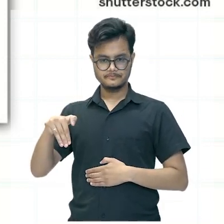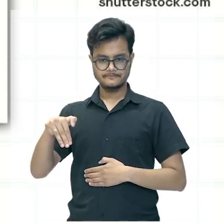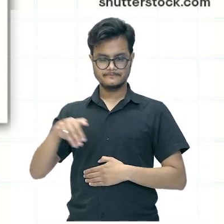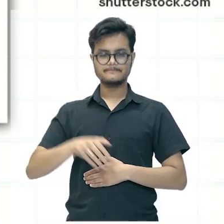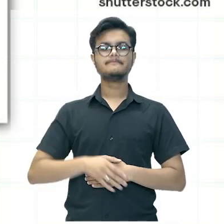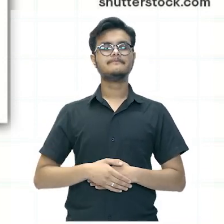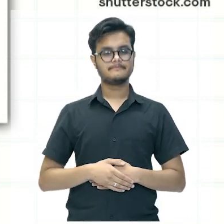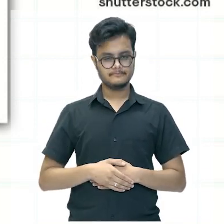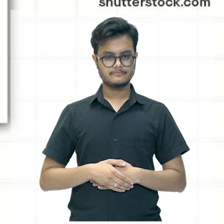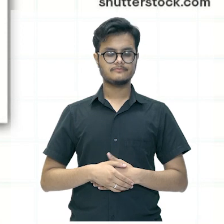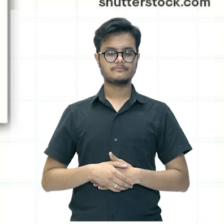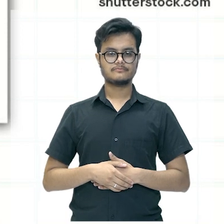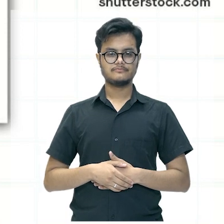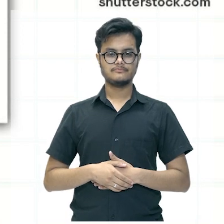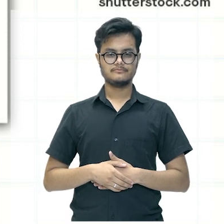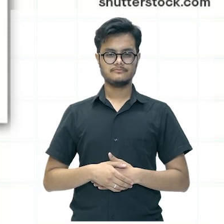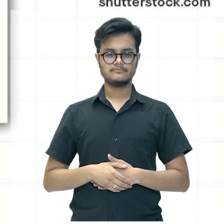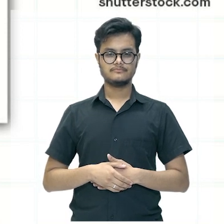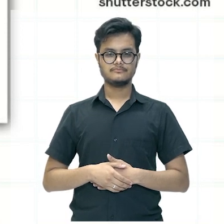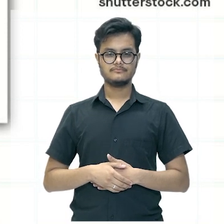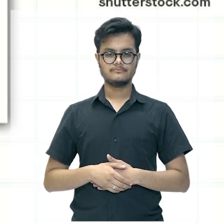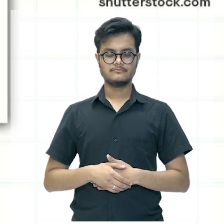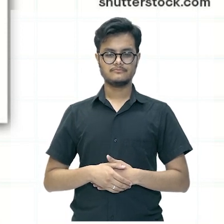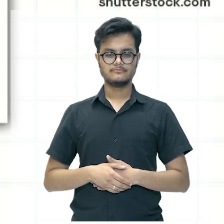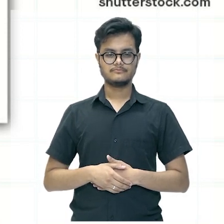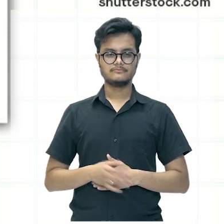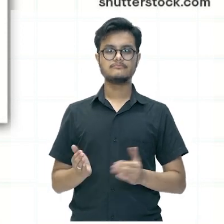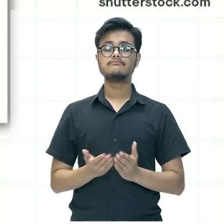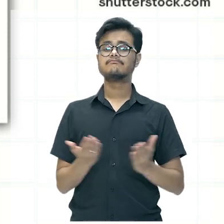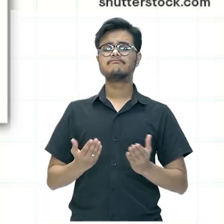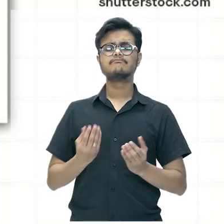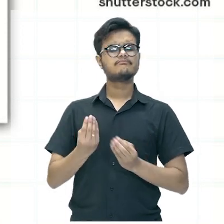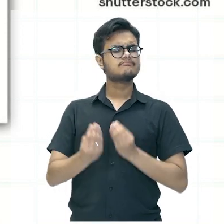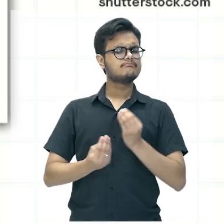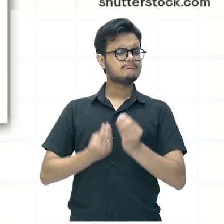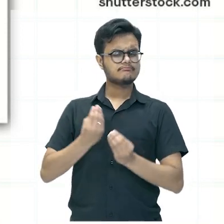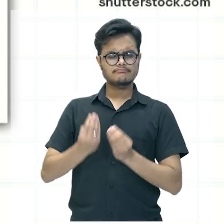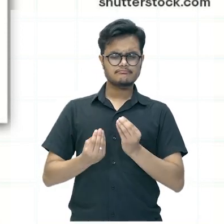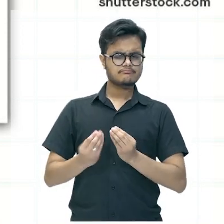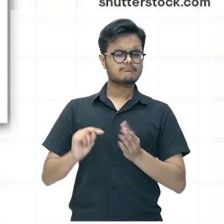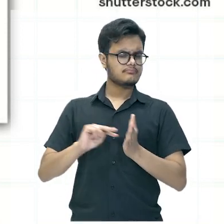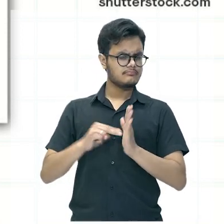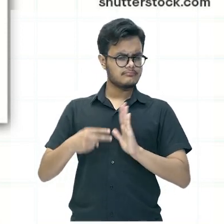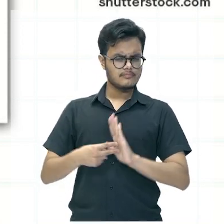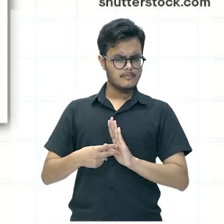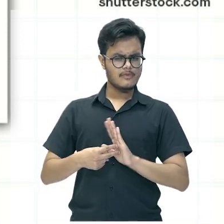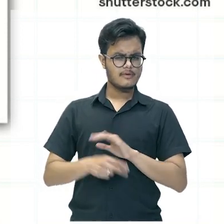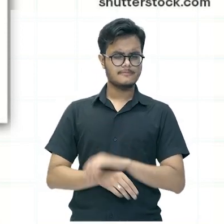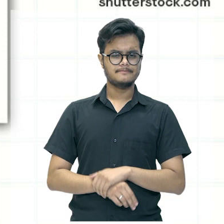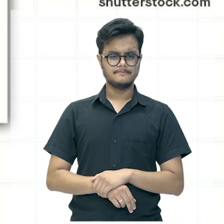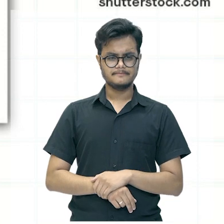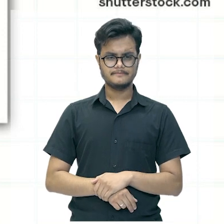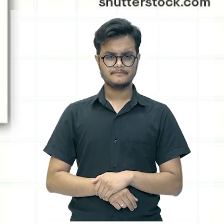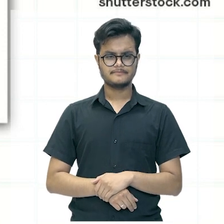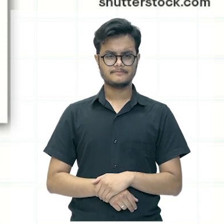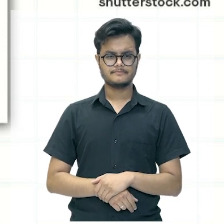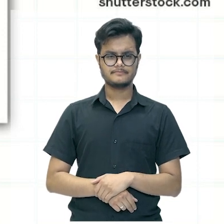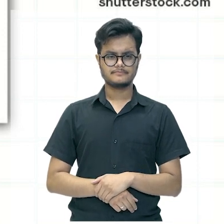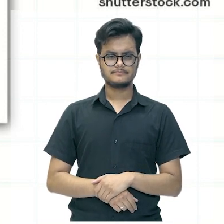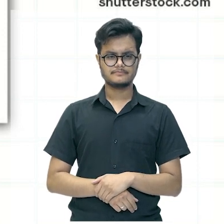Então, iwi, uniform. Então, qual o significado dessas palavras? Vamos observar, então.